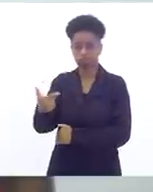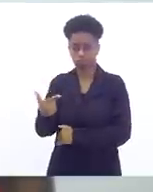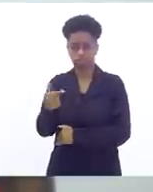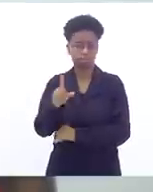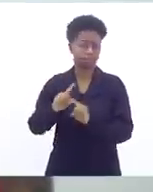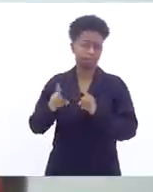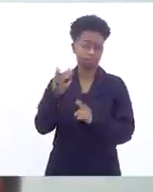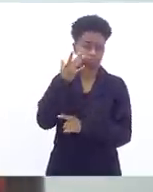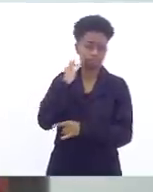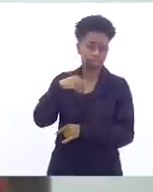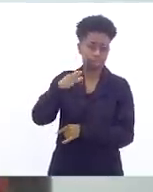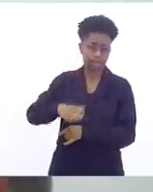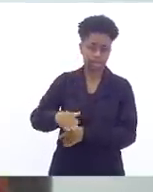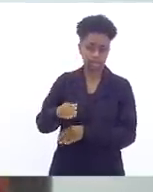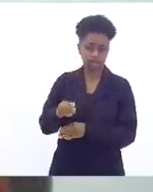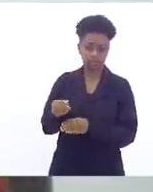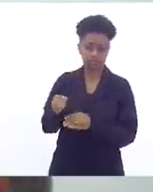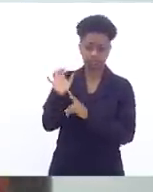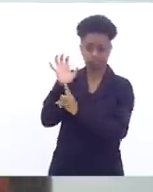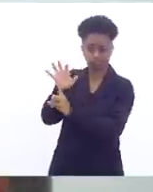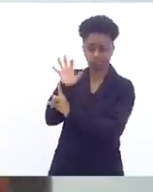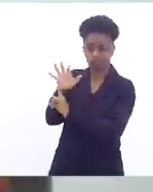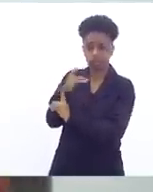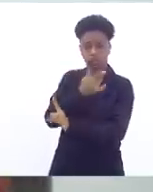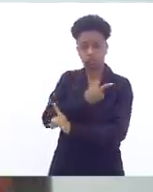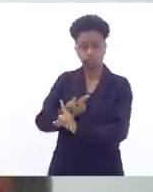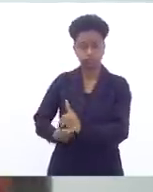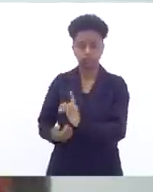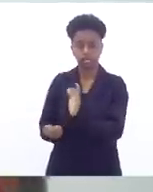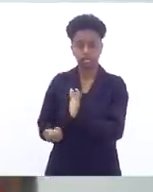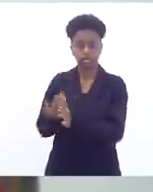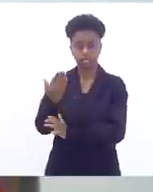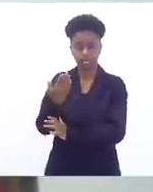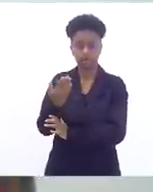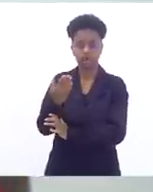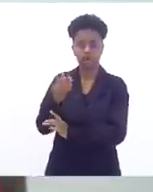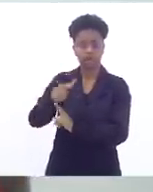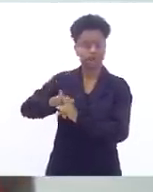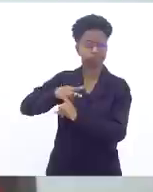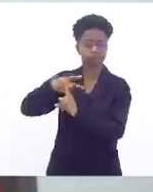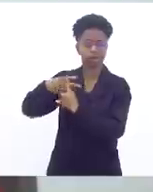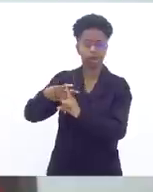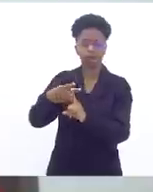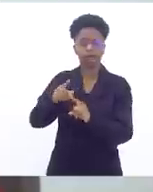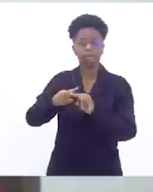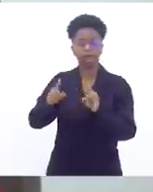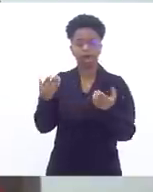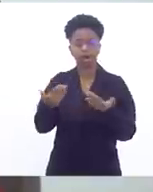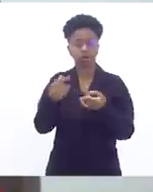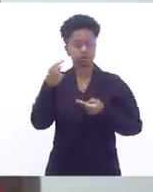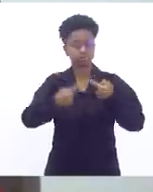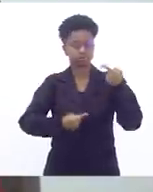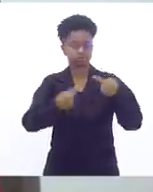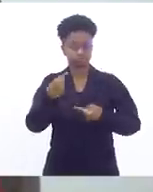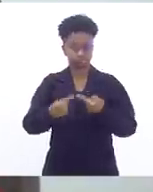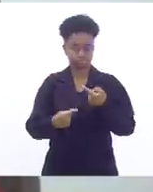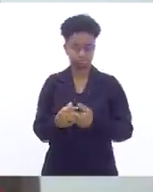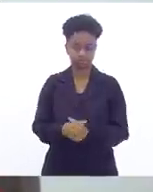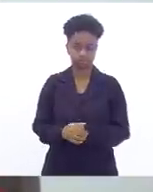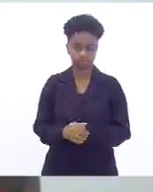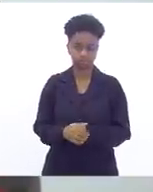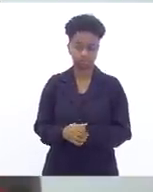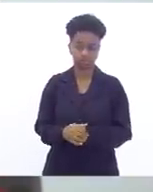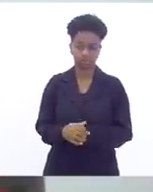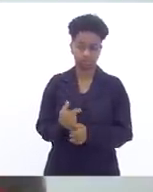colocou na cabeça do governador para criar uma gratificação para compensar aquilo que hoje virou motivo de discussão e